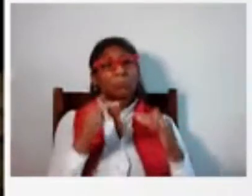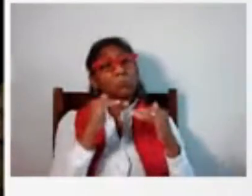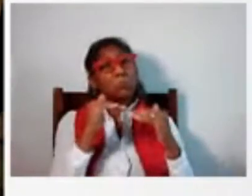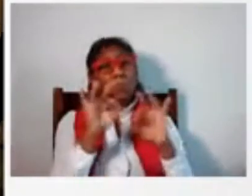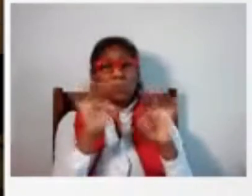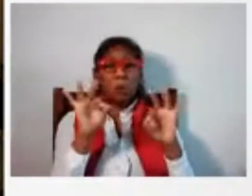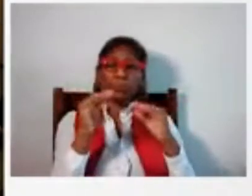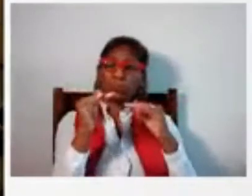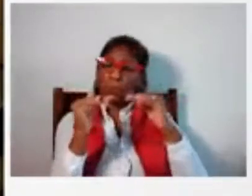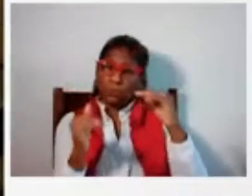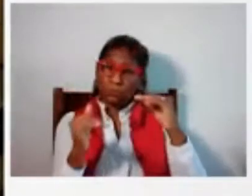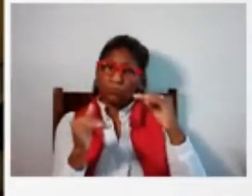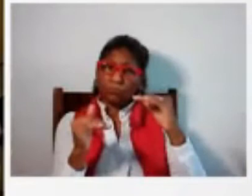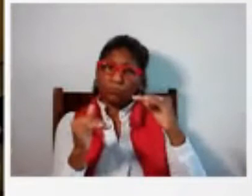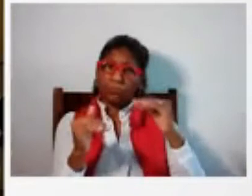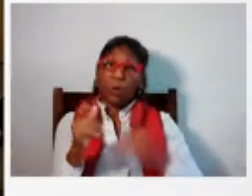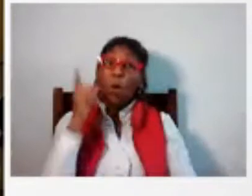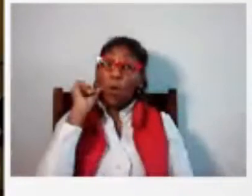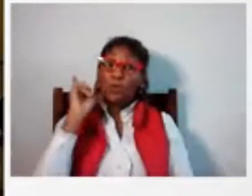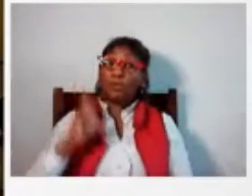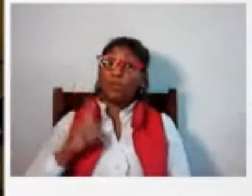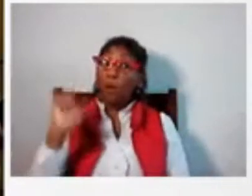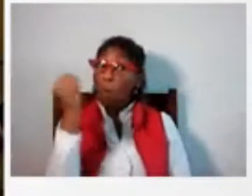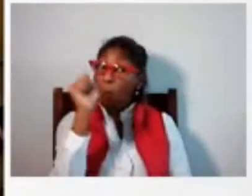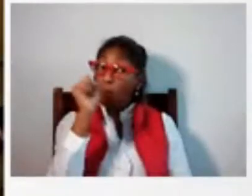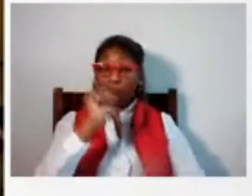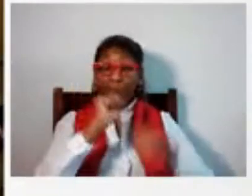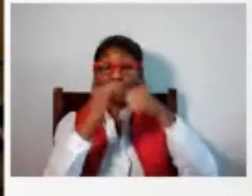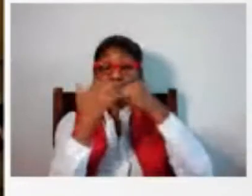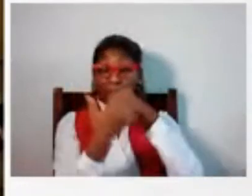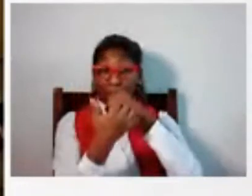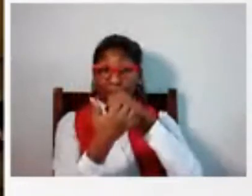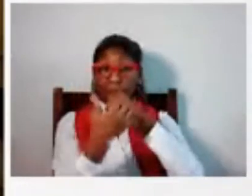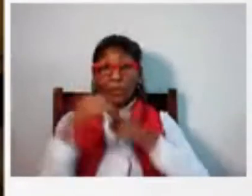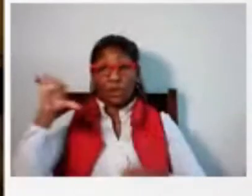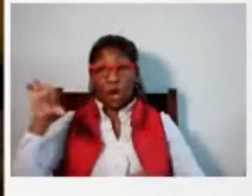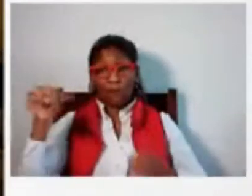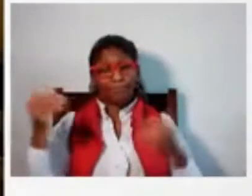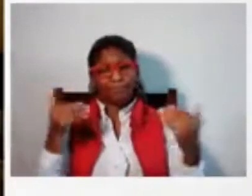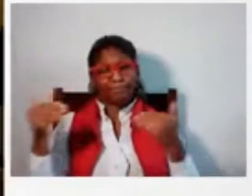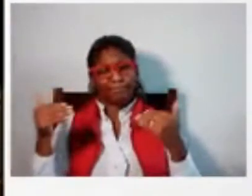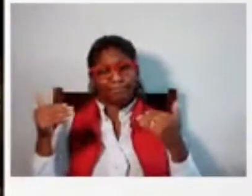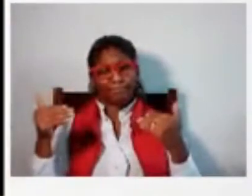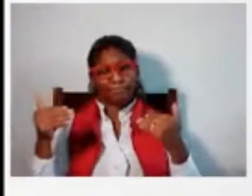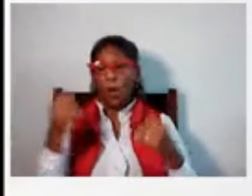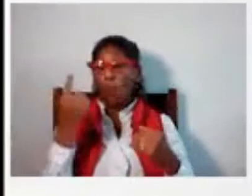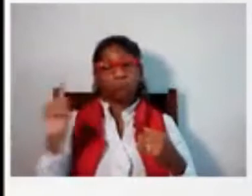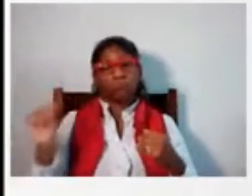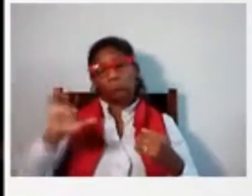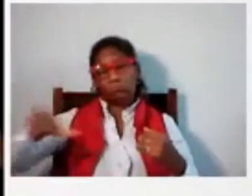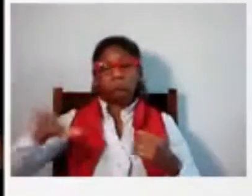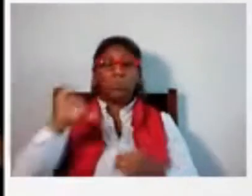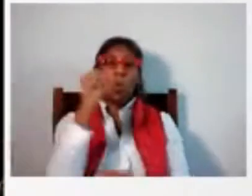redução, e ontem nós tínhamos 8 confirmados para 9 suspeitos. A disponibilidade de leitos